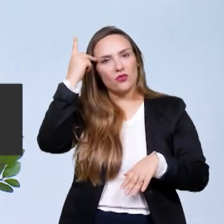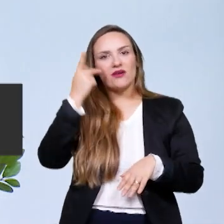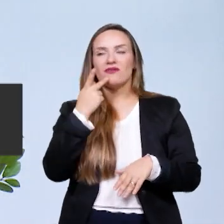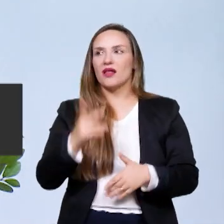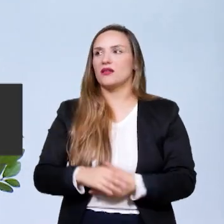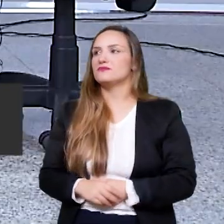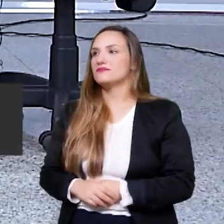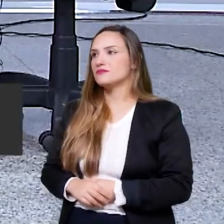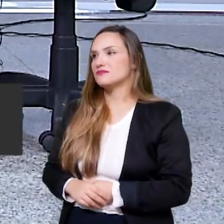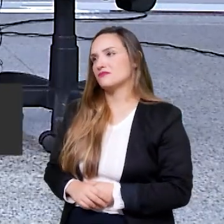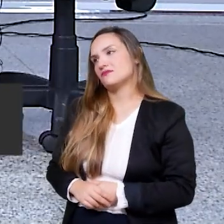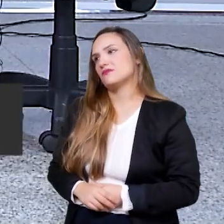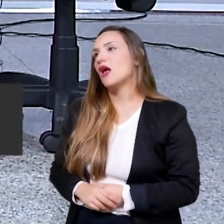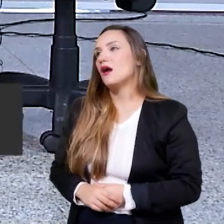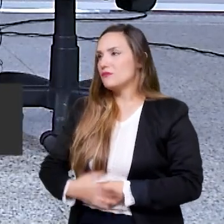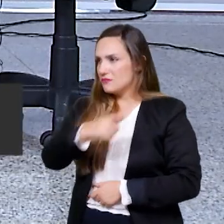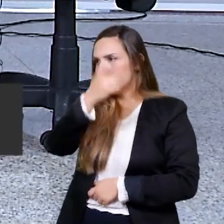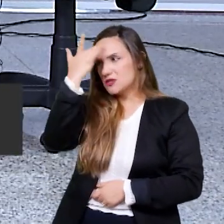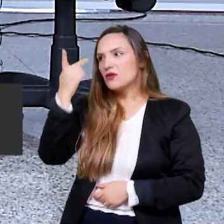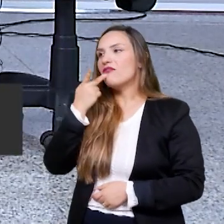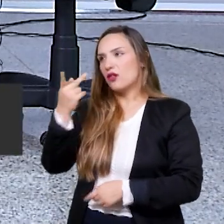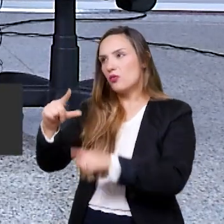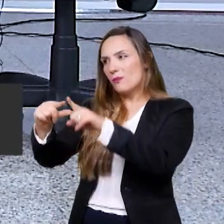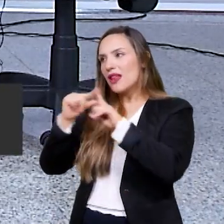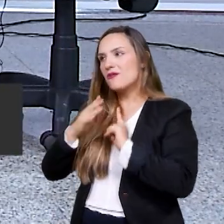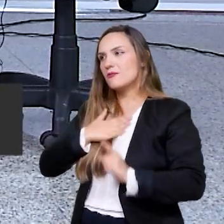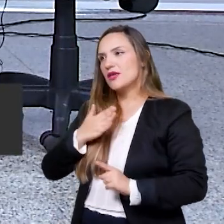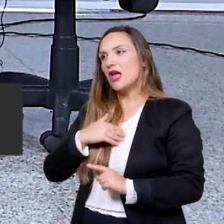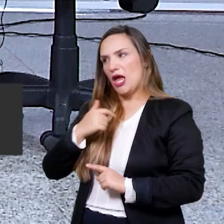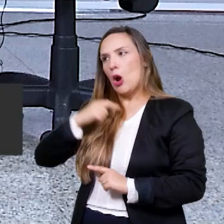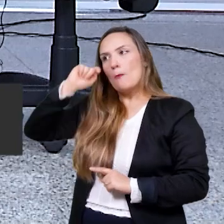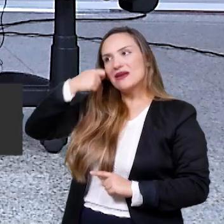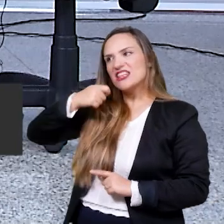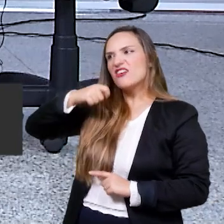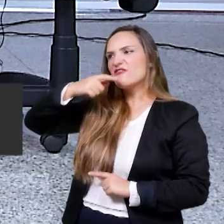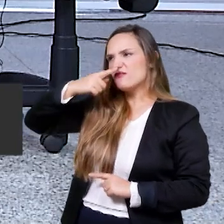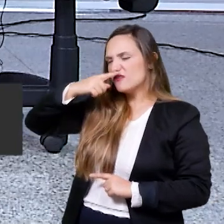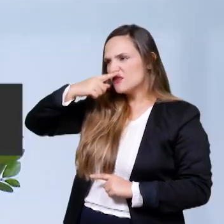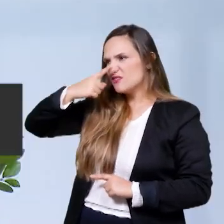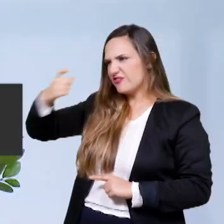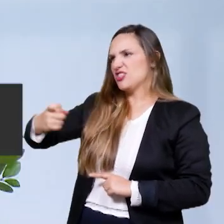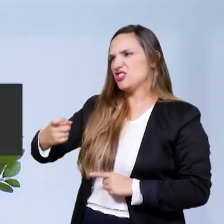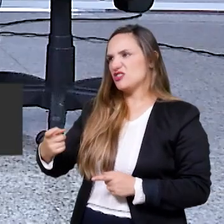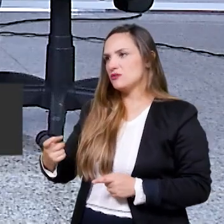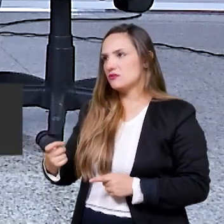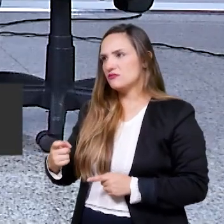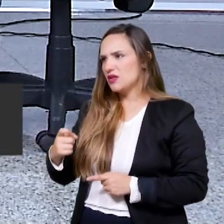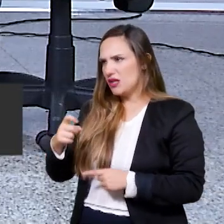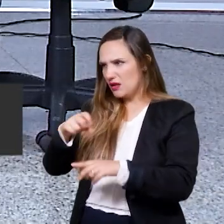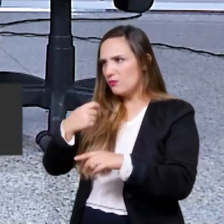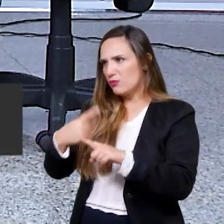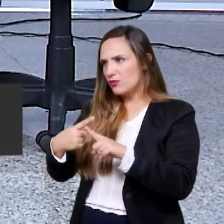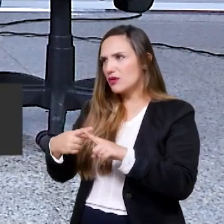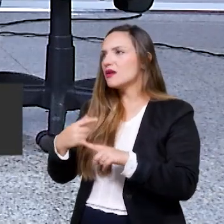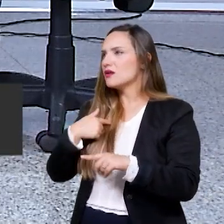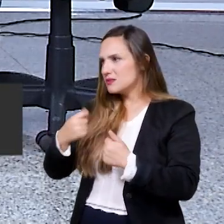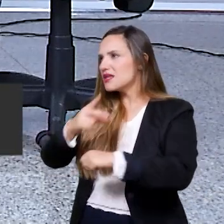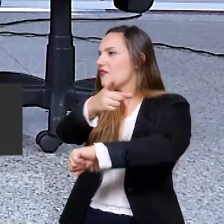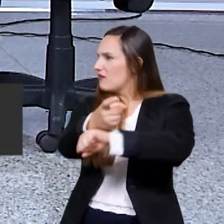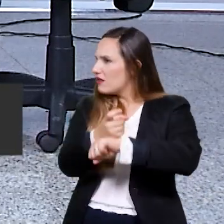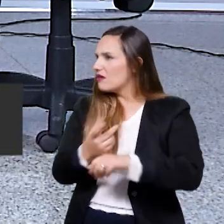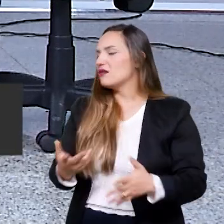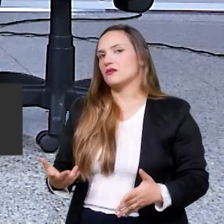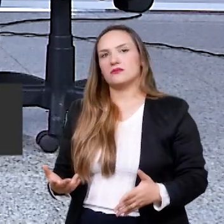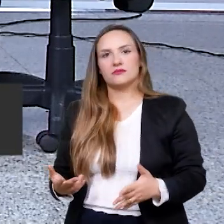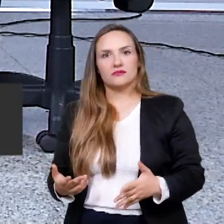que te chamaram de preto fedido, que seu lugar é na senzala. Aí dói em mim, gente. Né?